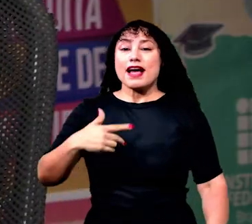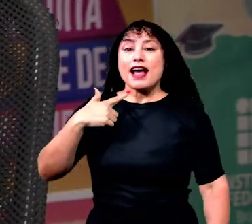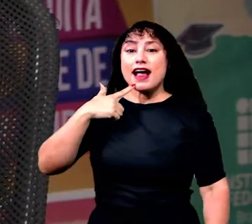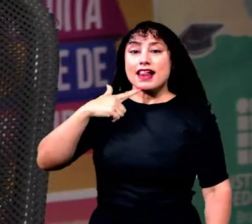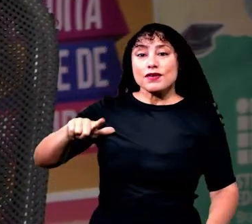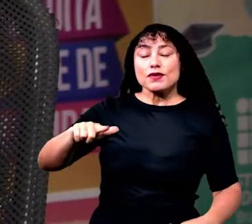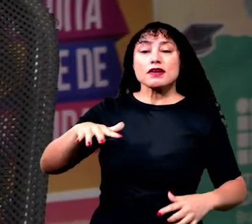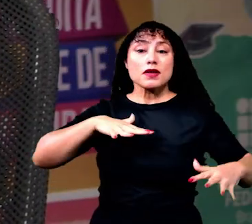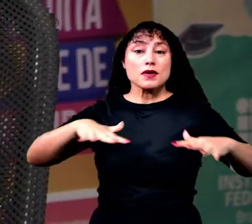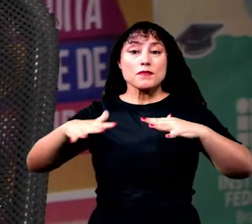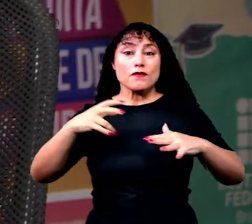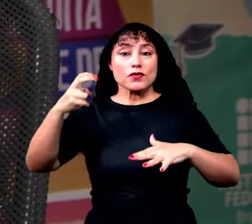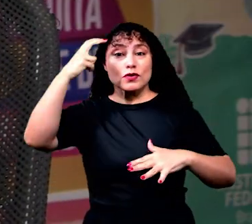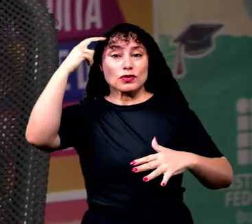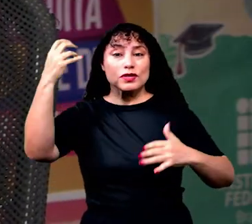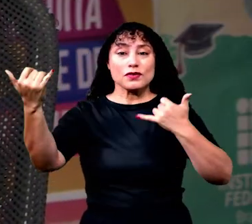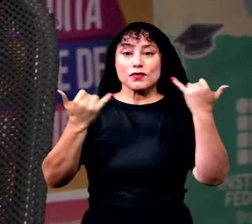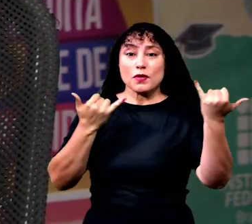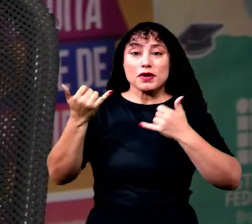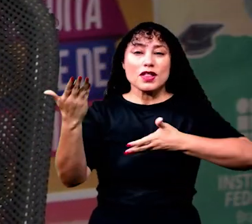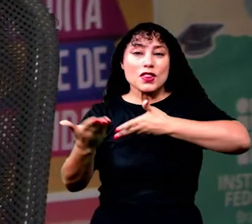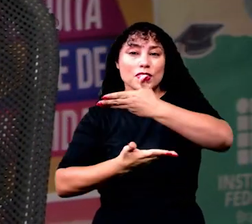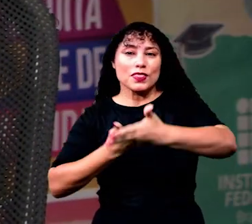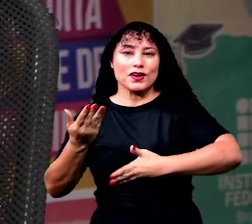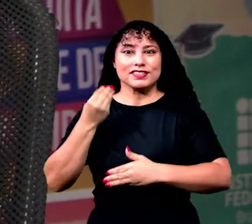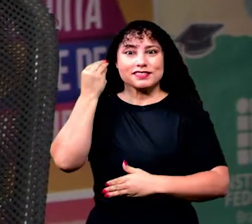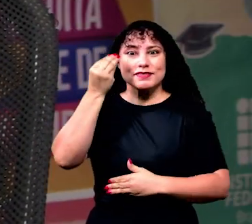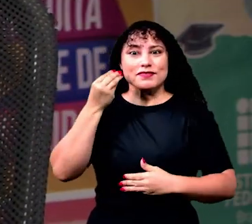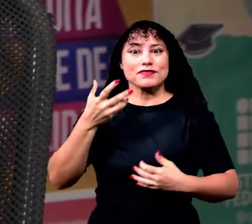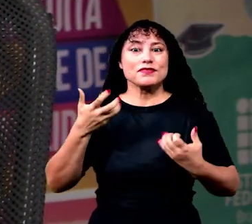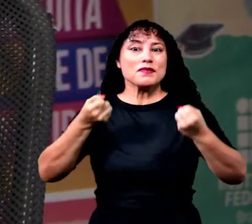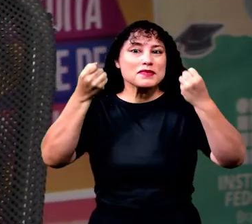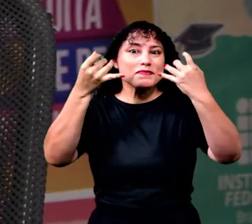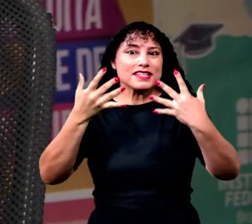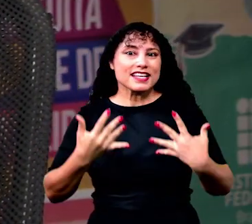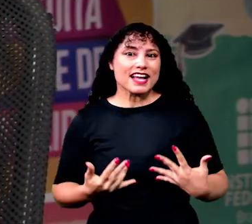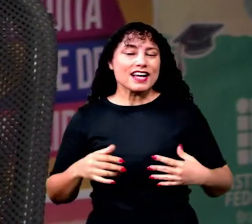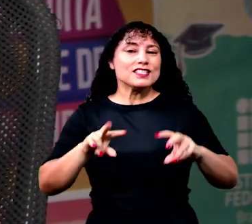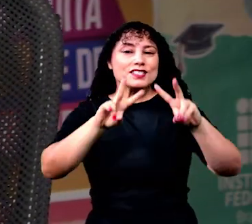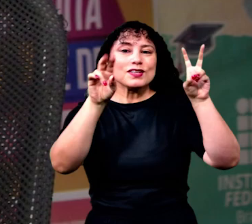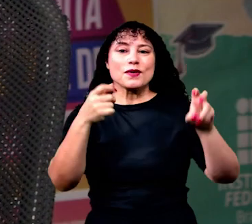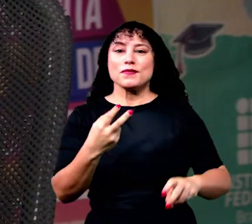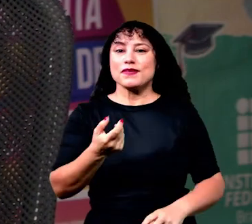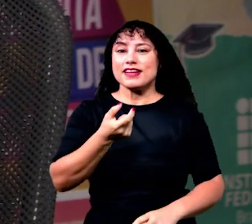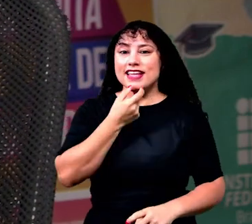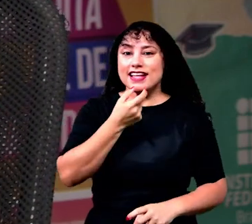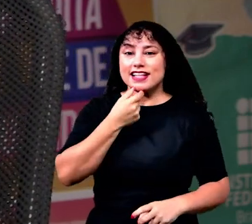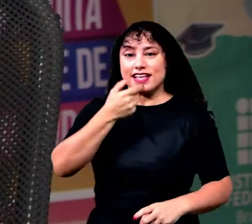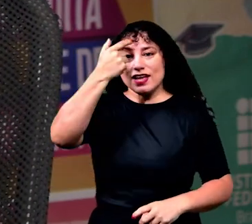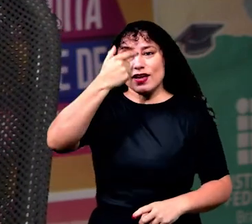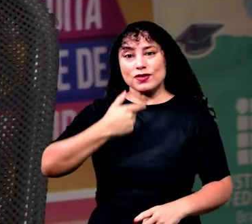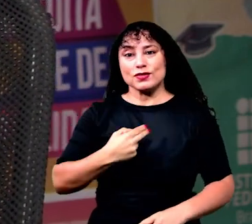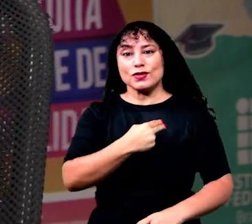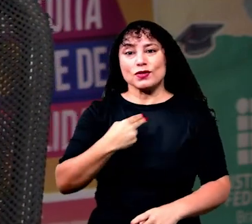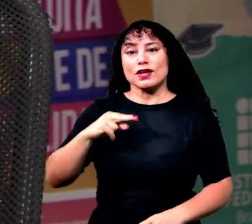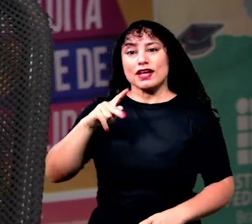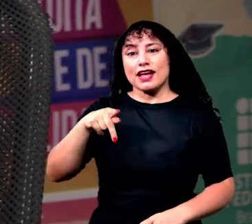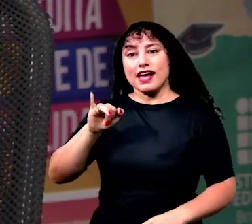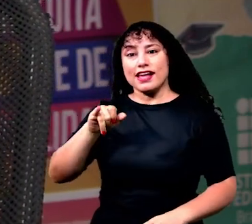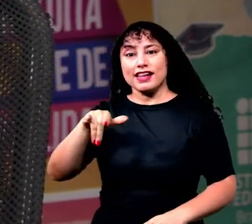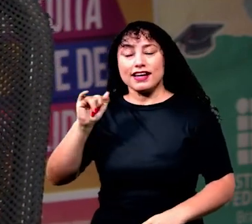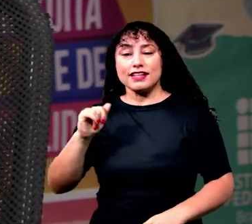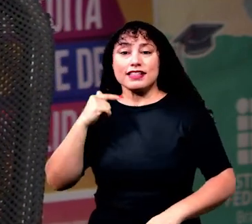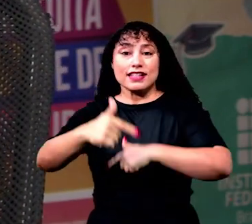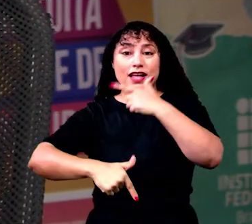cultura, informação e troca de experiências. Vamos falar sobre o inglês. Eu sou Kailane de Souza, trabalho na diretoria